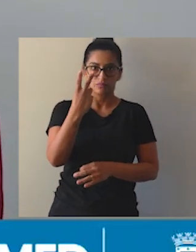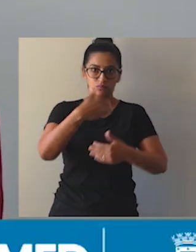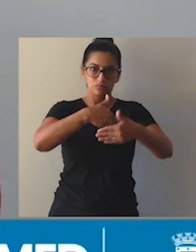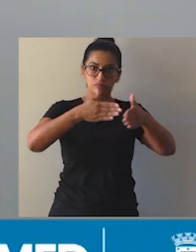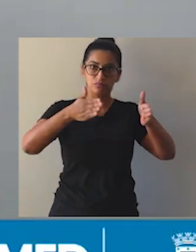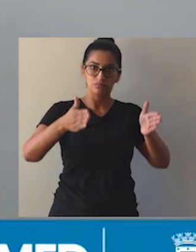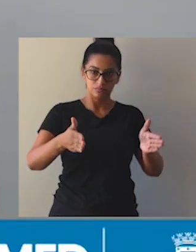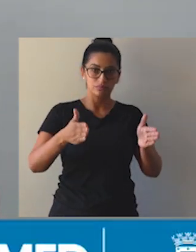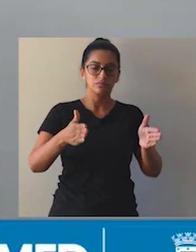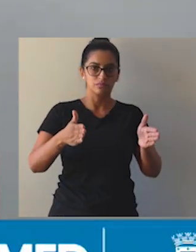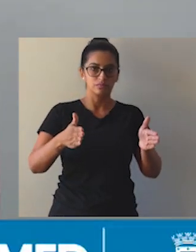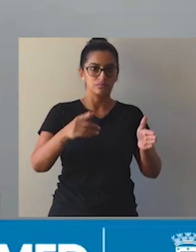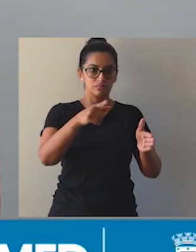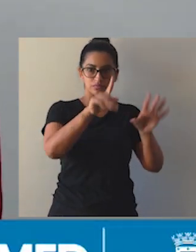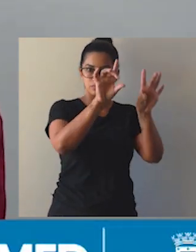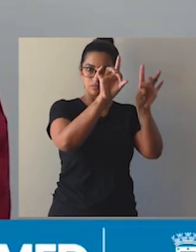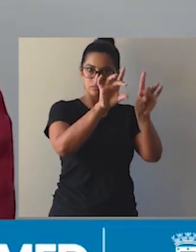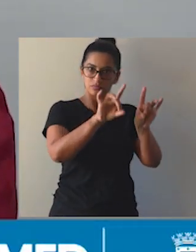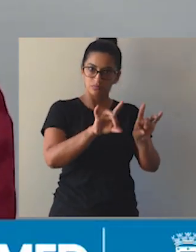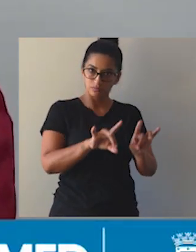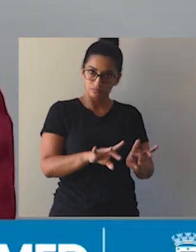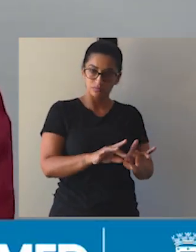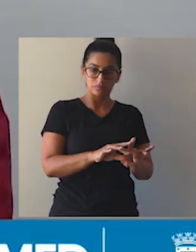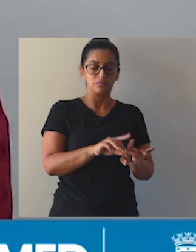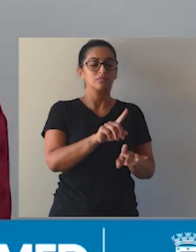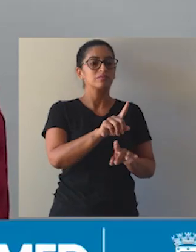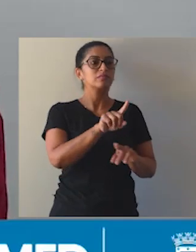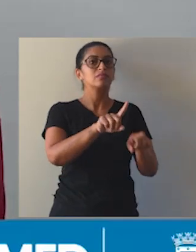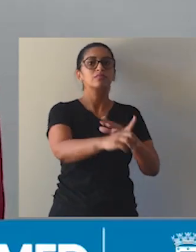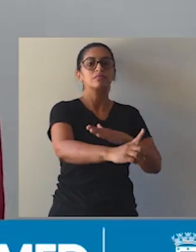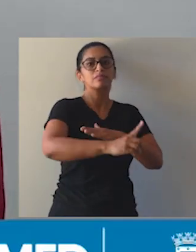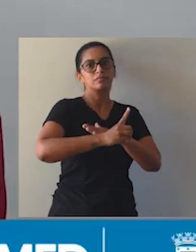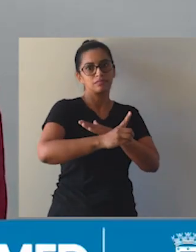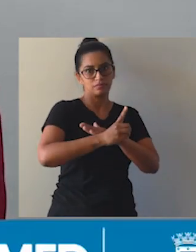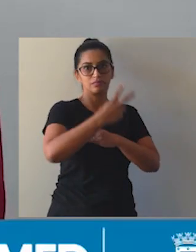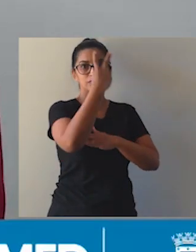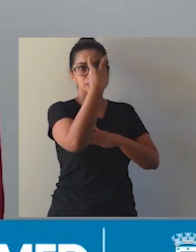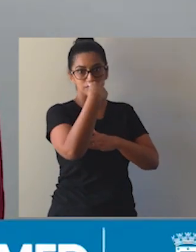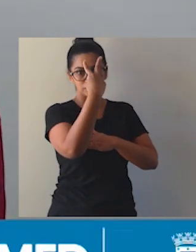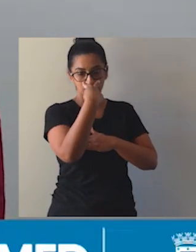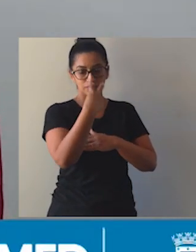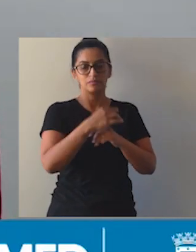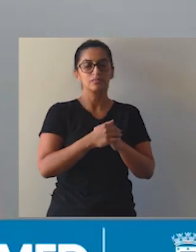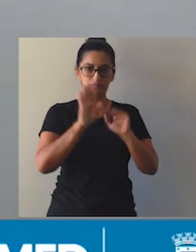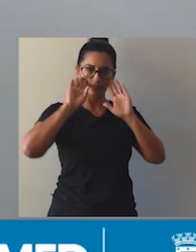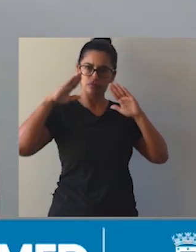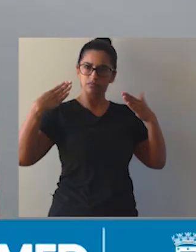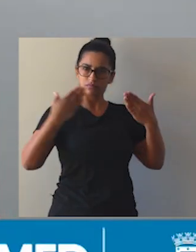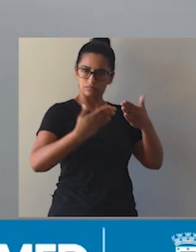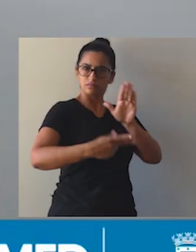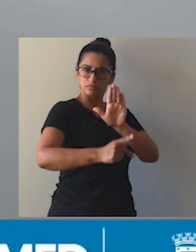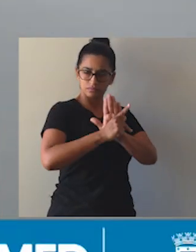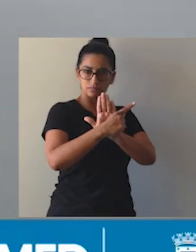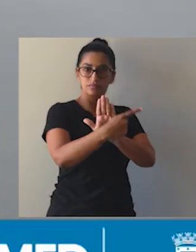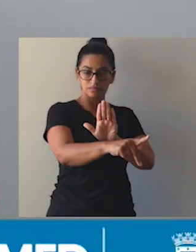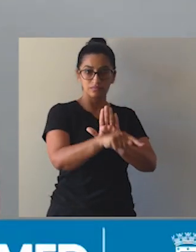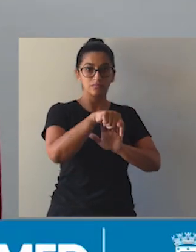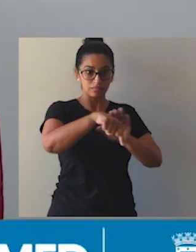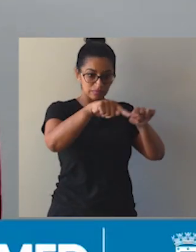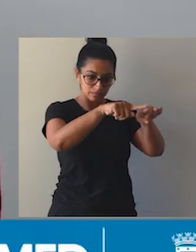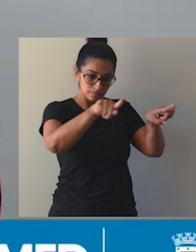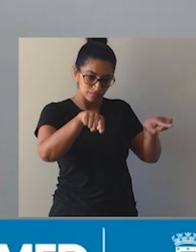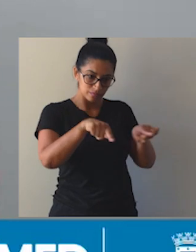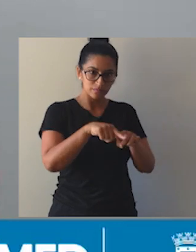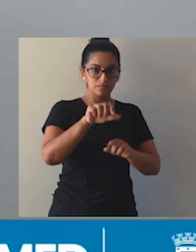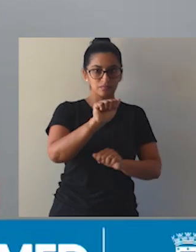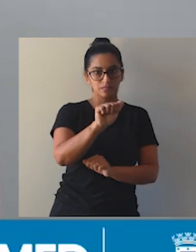atende todas as deficiências, mas o foco é a deficiência visual. São salas de recursos que oferecem estímulos